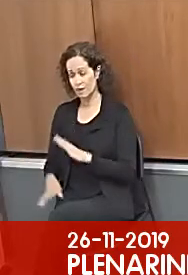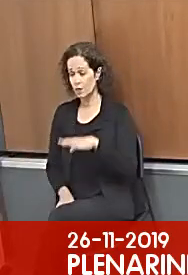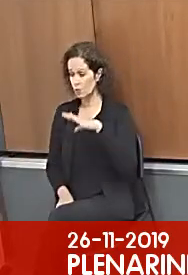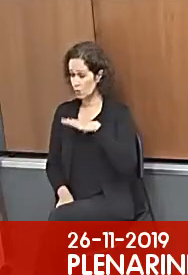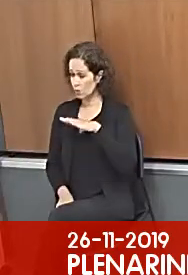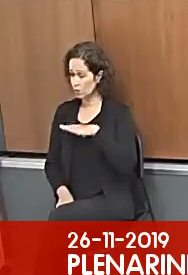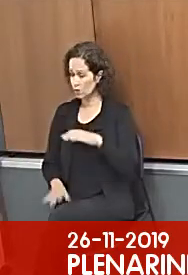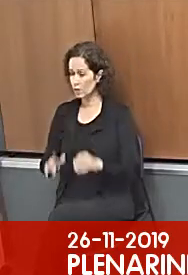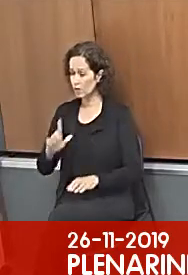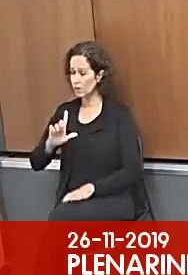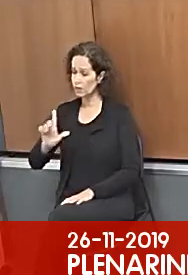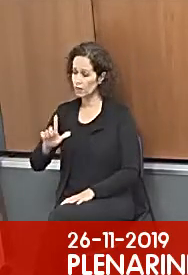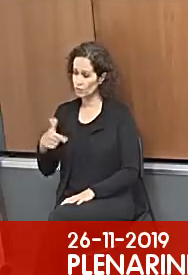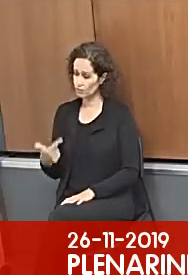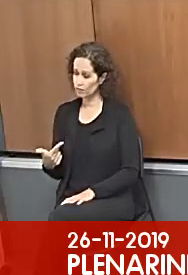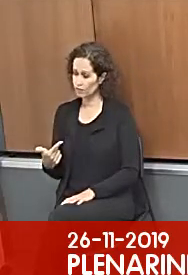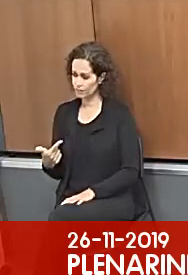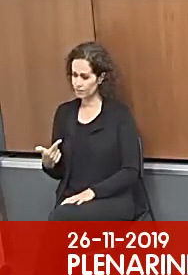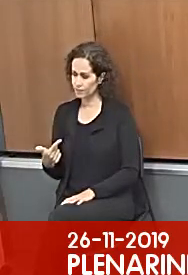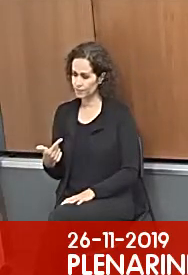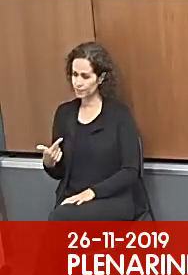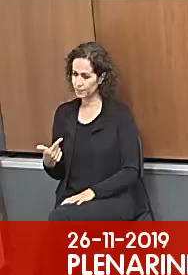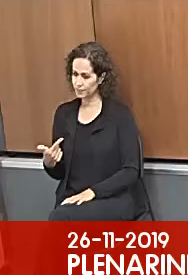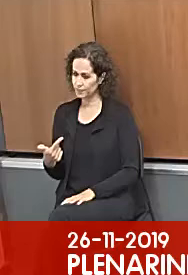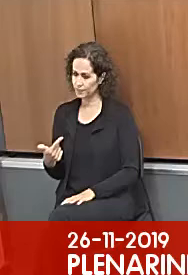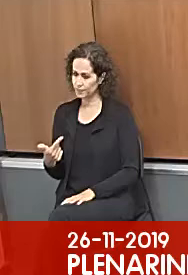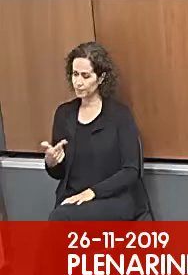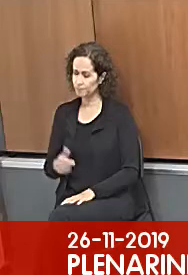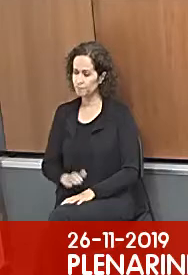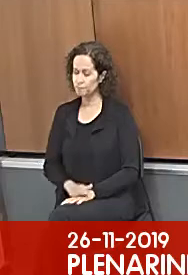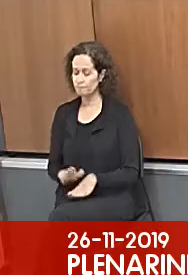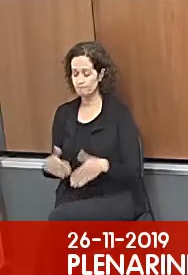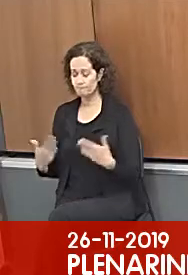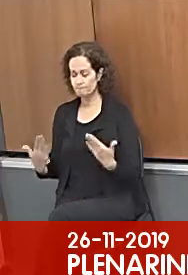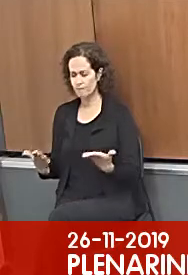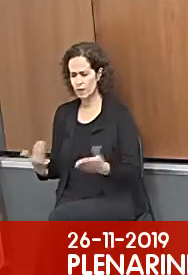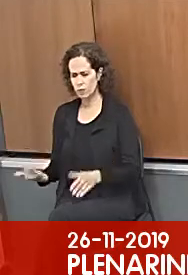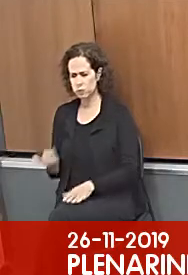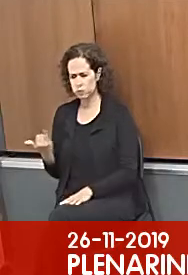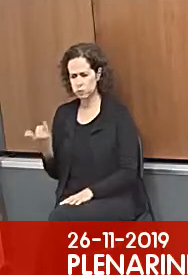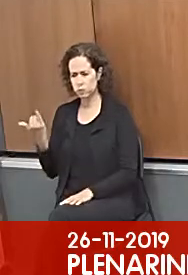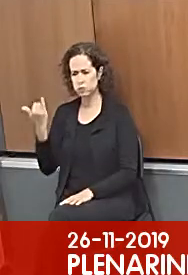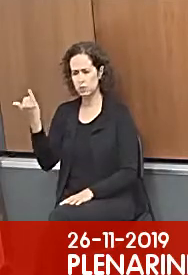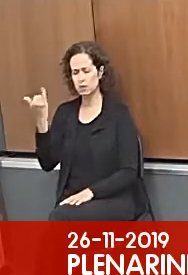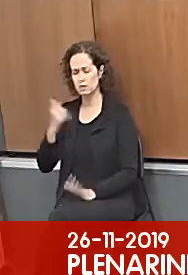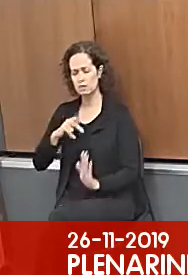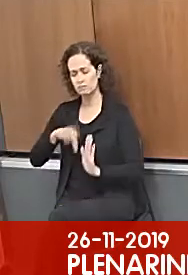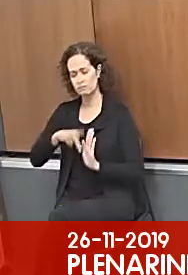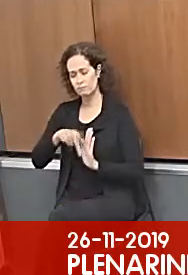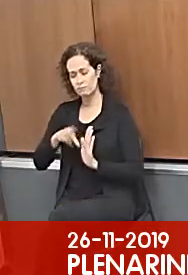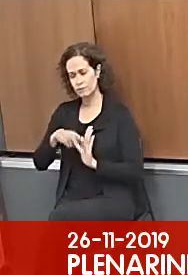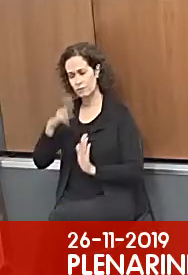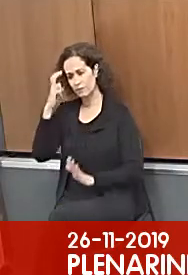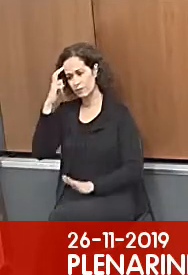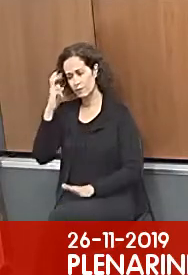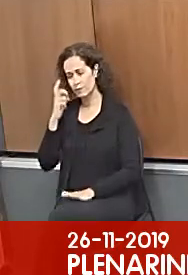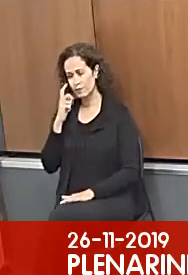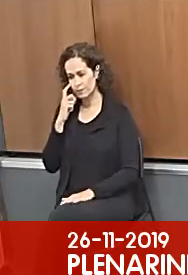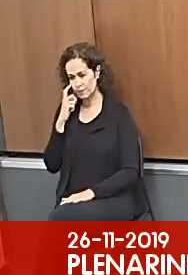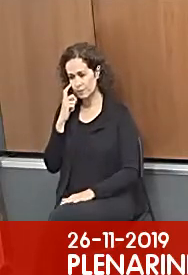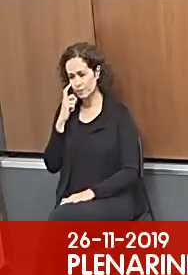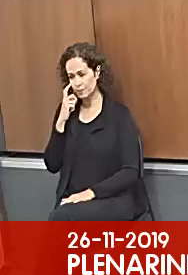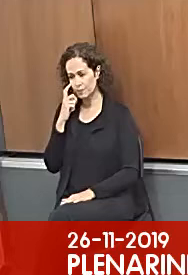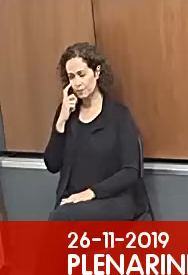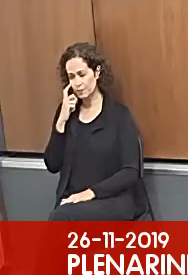como segunda língua. Então, é de extrema importância esse projeto do deputado Zé Guilherme,